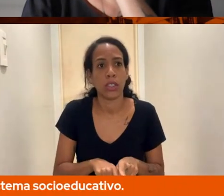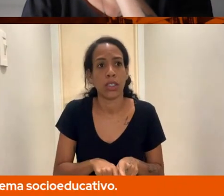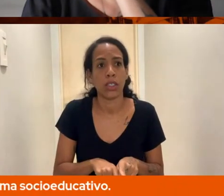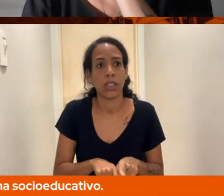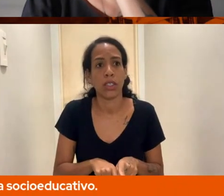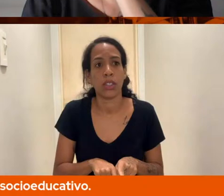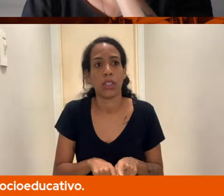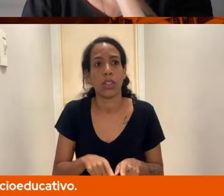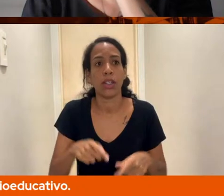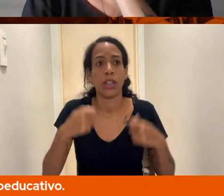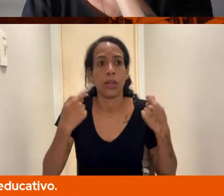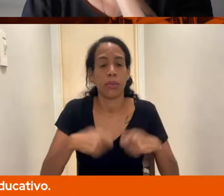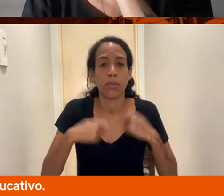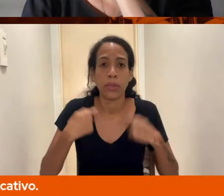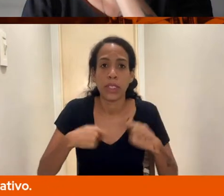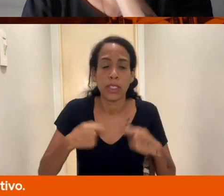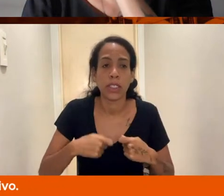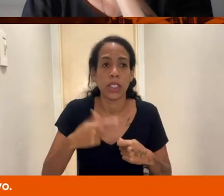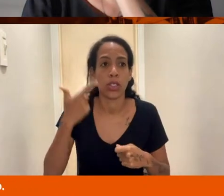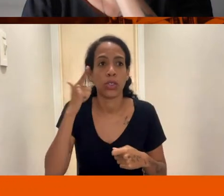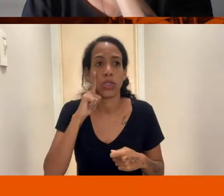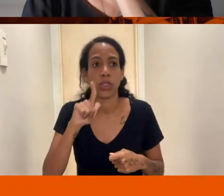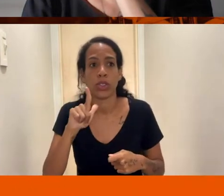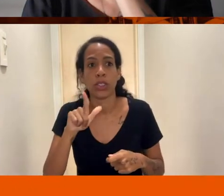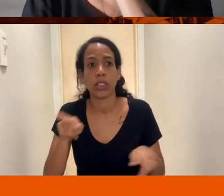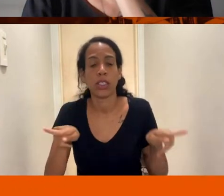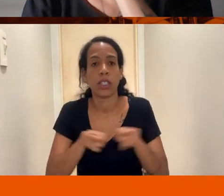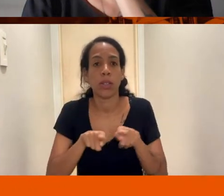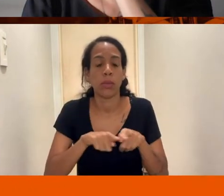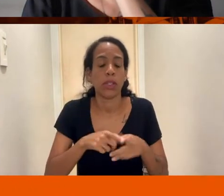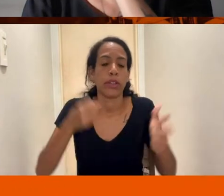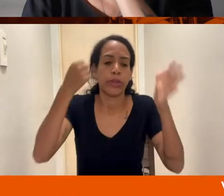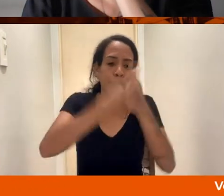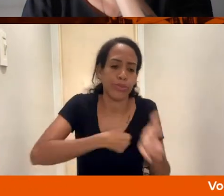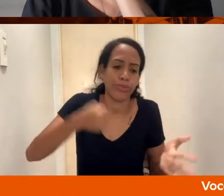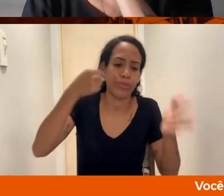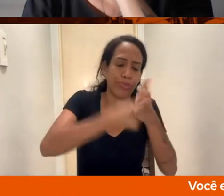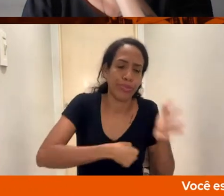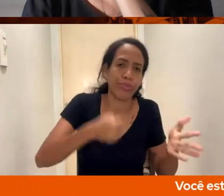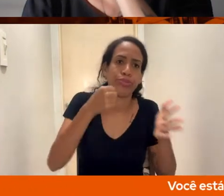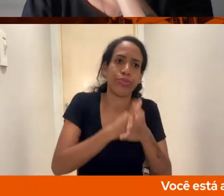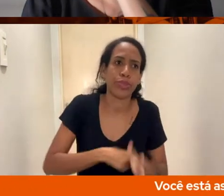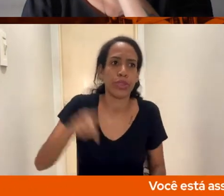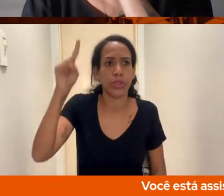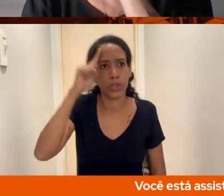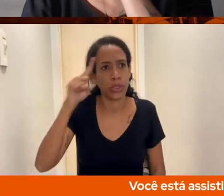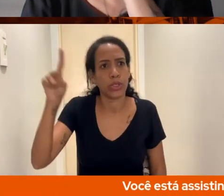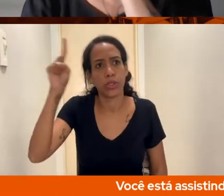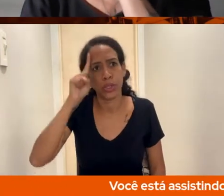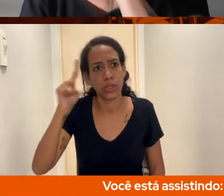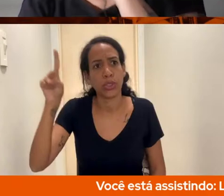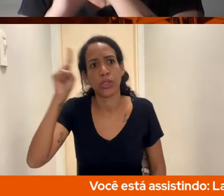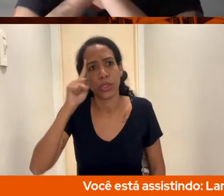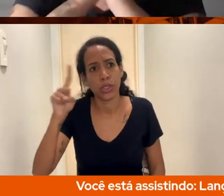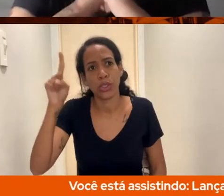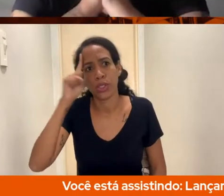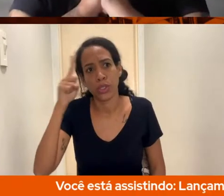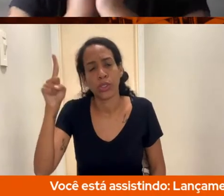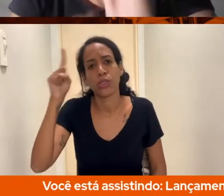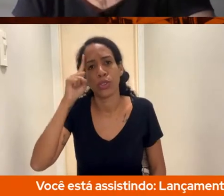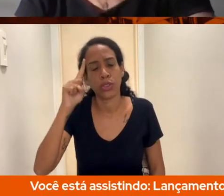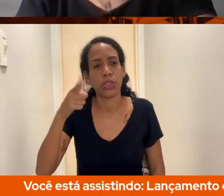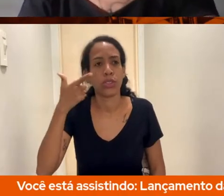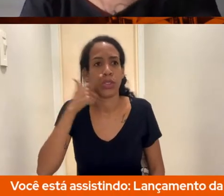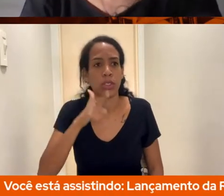sempre nesses avanços e nas conquistas e nas lutas que a gente cotidianamente vem fazendo, né? Para